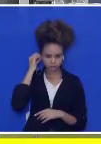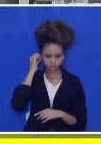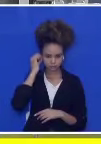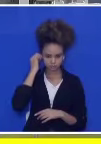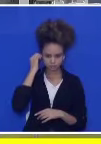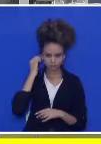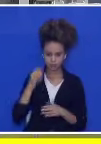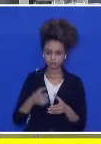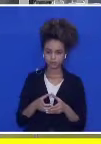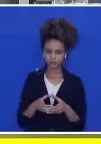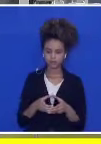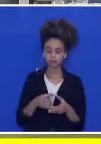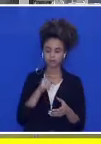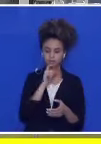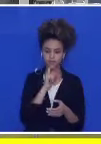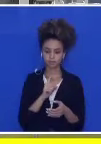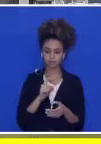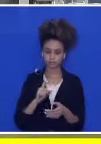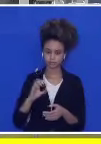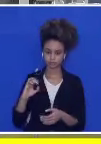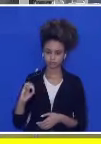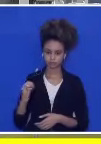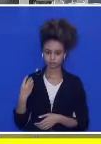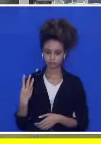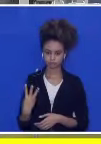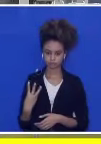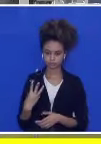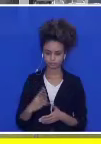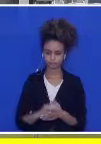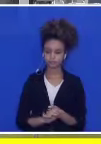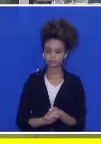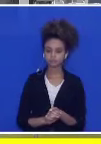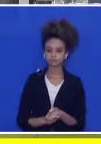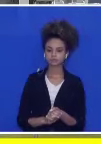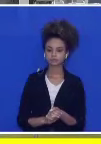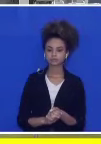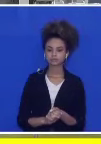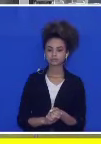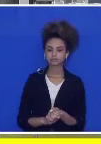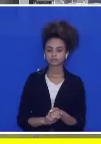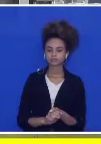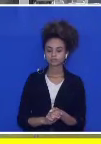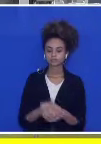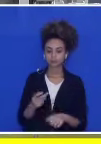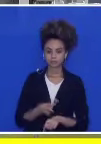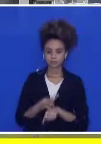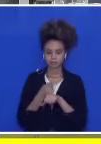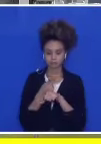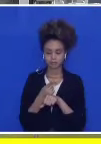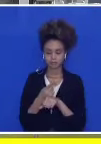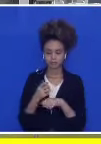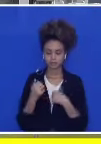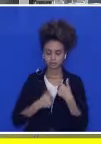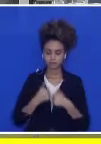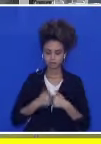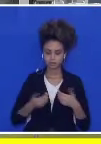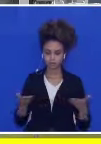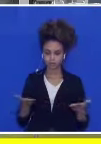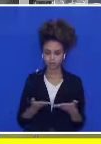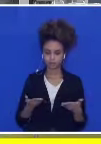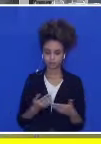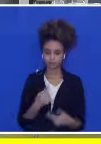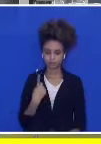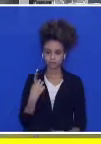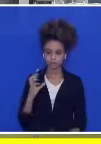3. Bola verde, 03. Verde, 03. O prêmio estimado na Time Mania hoje é